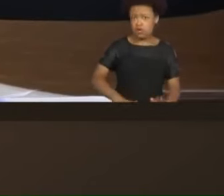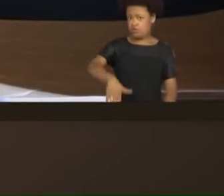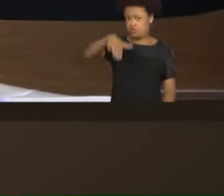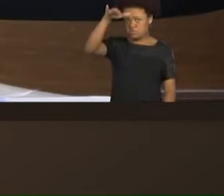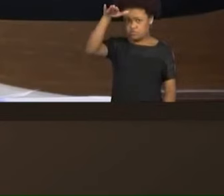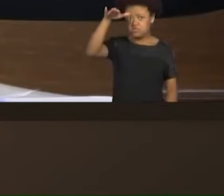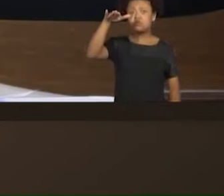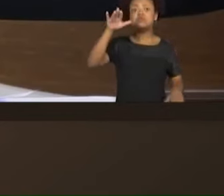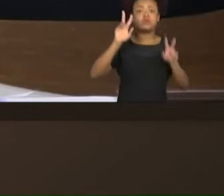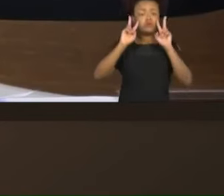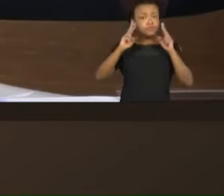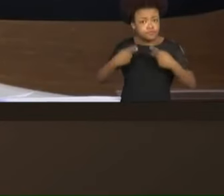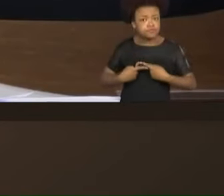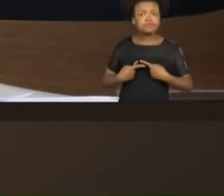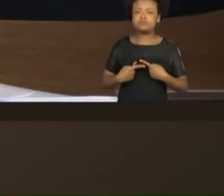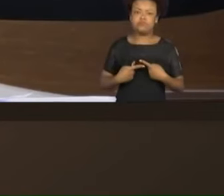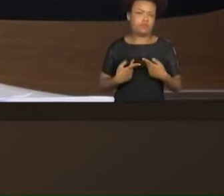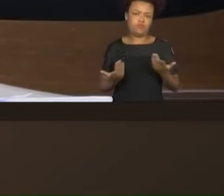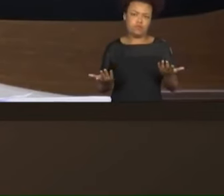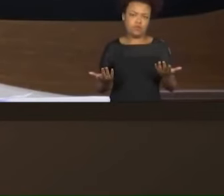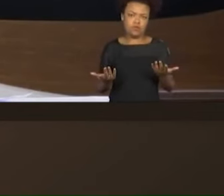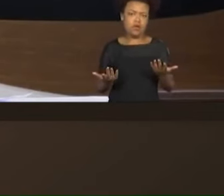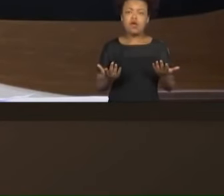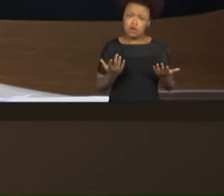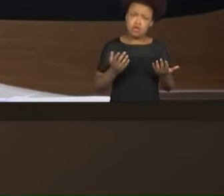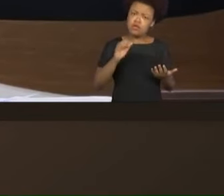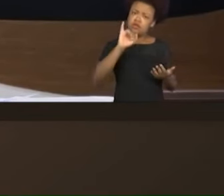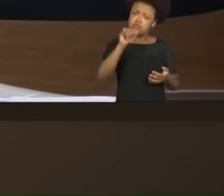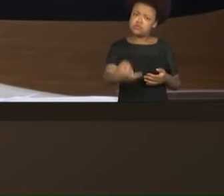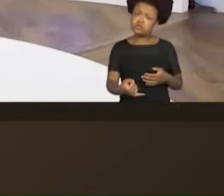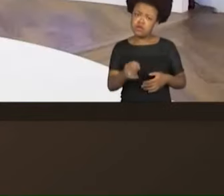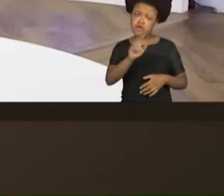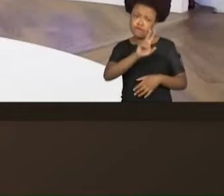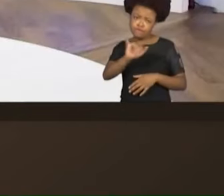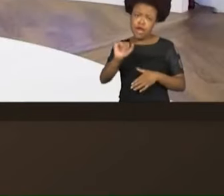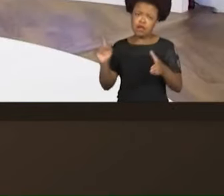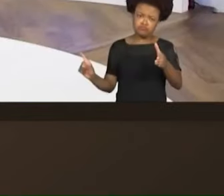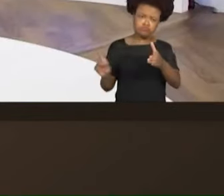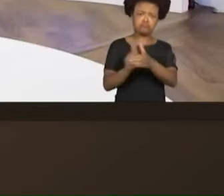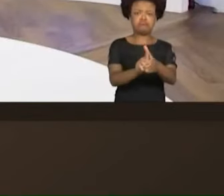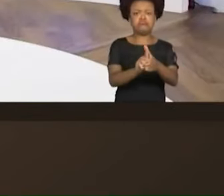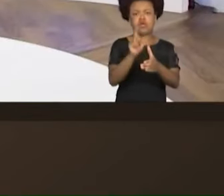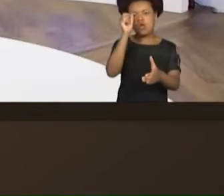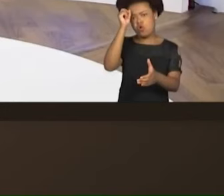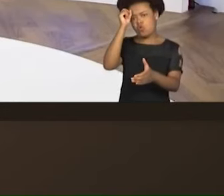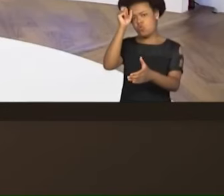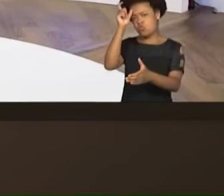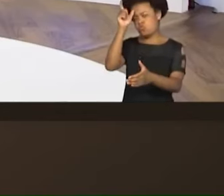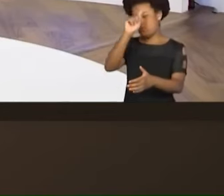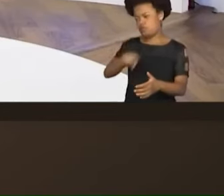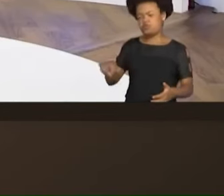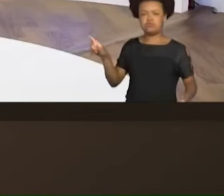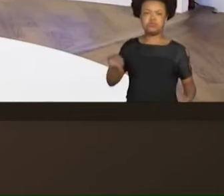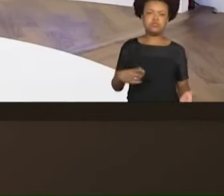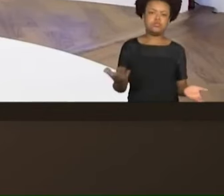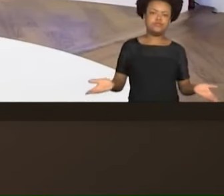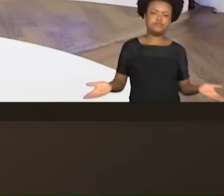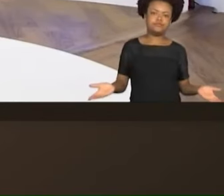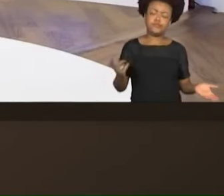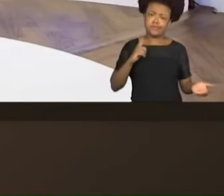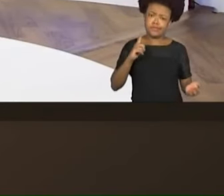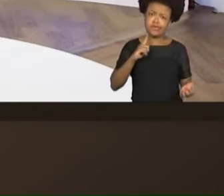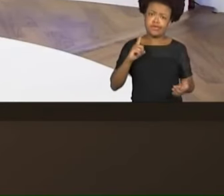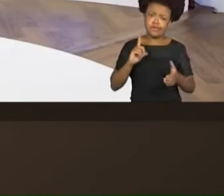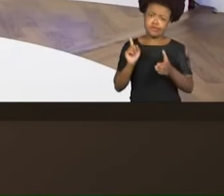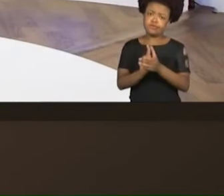sim se associar a essa cultura que você chamou de cultura do cancelamento. Só que eu acho que isso aí não está ligado ao ativismo, acho que isso aí está ligado a uma